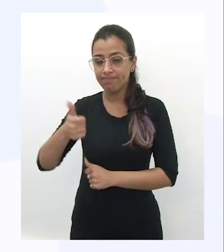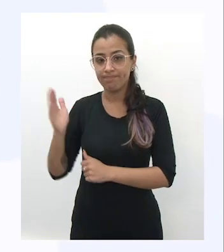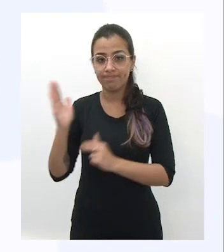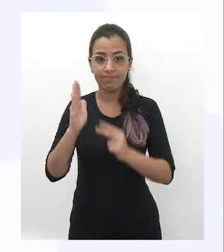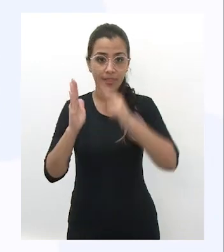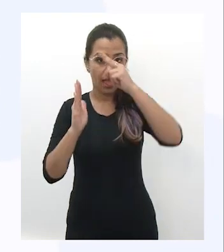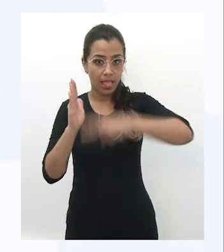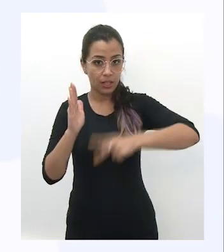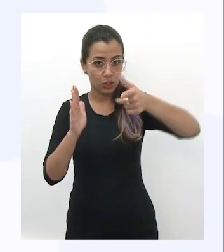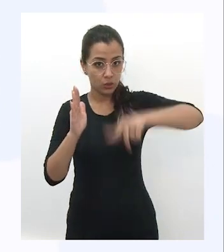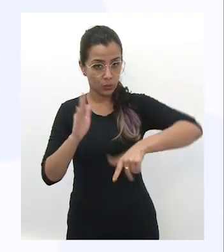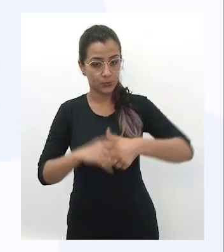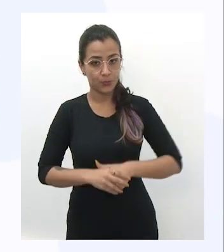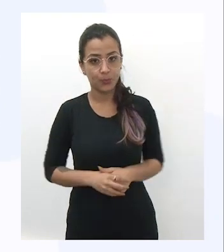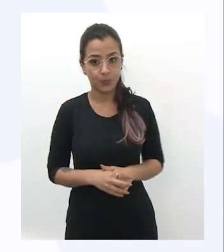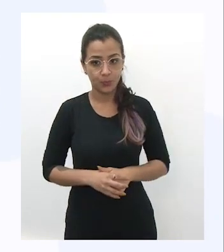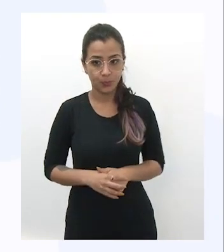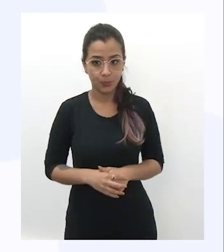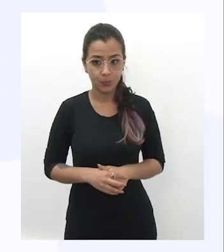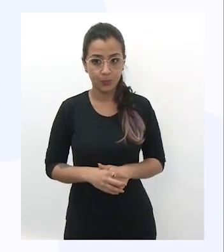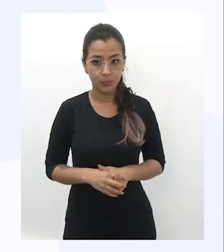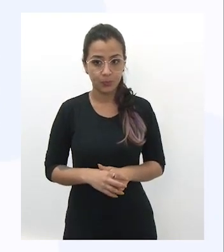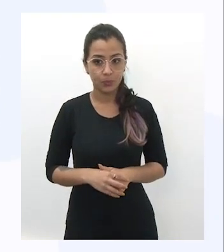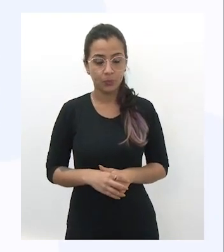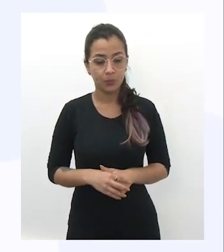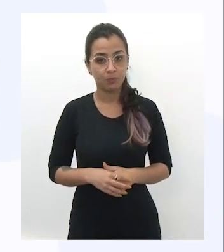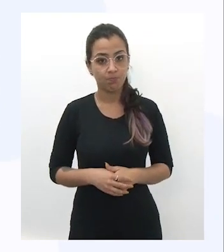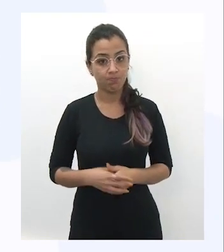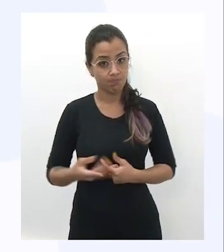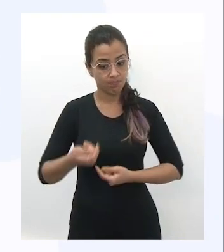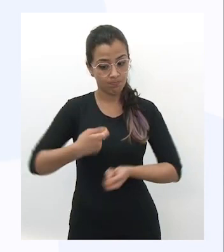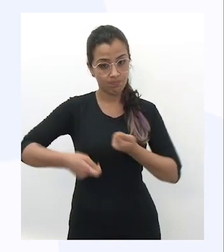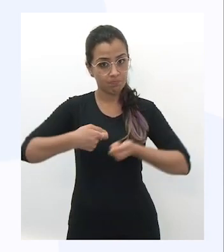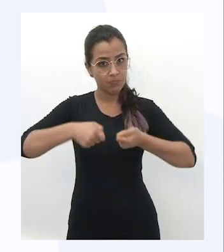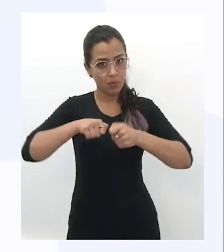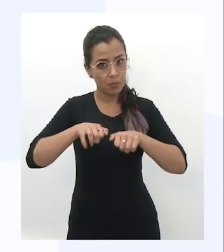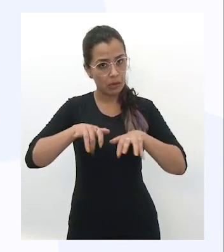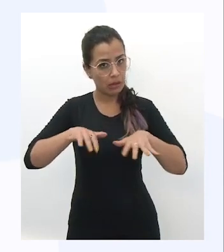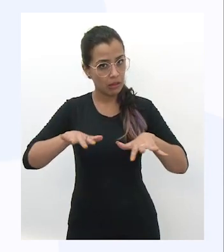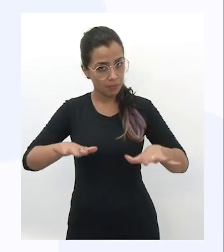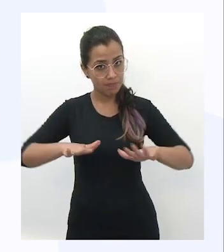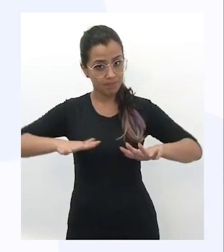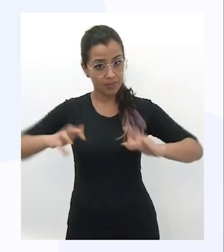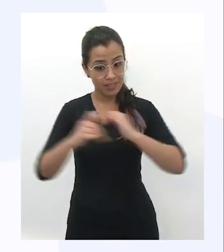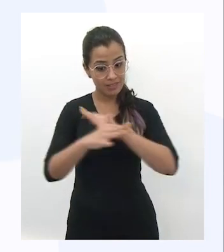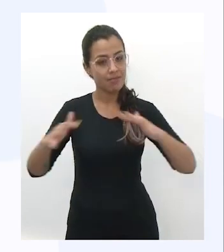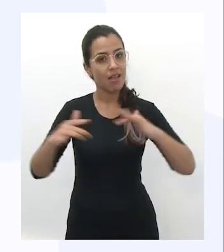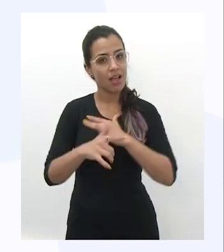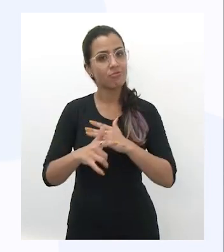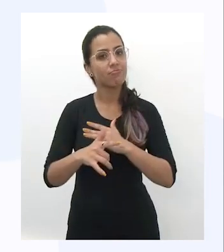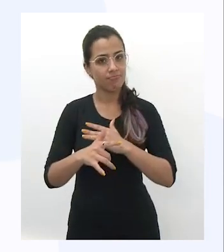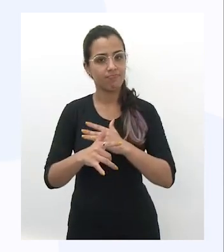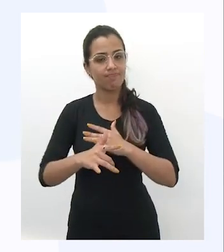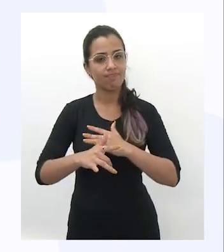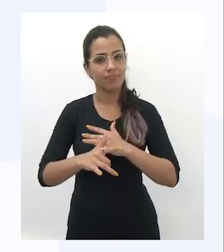leitura. Na última parte, com a expansão comercial, as cidades se desenvolveram e ficaram populosas, dando